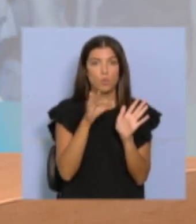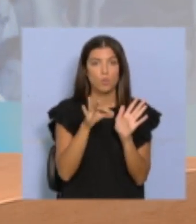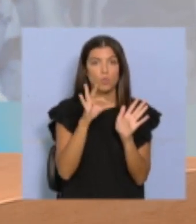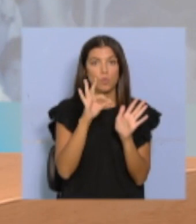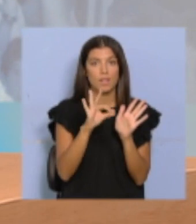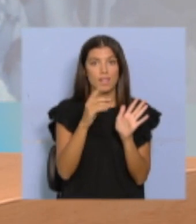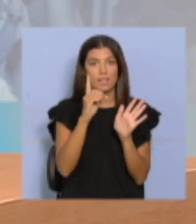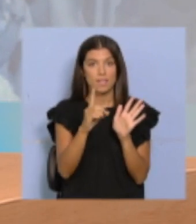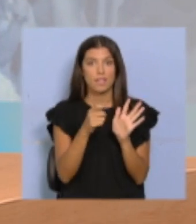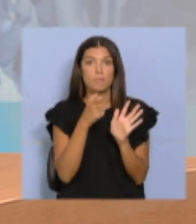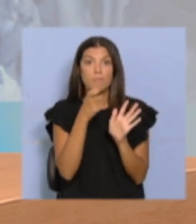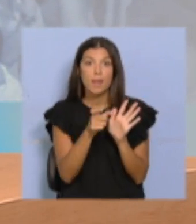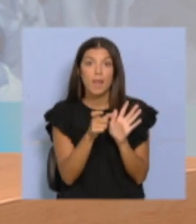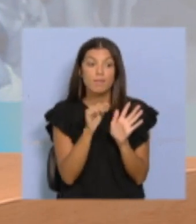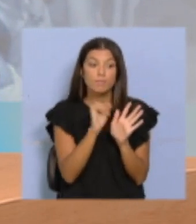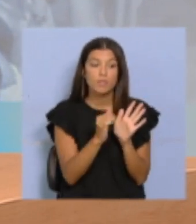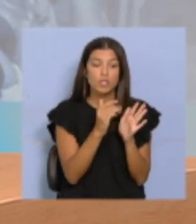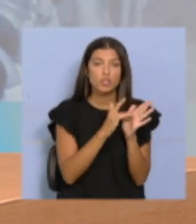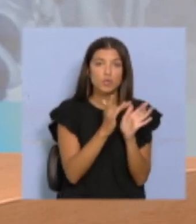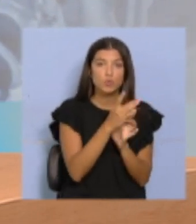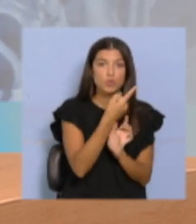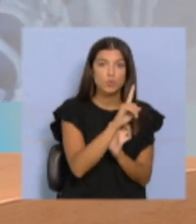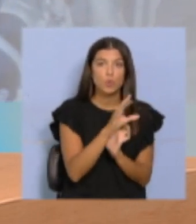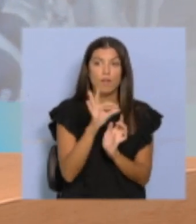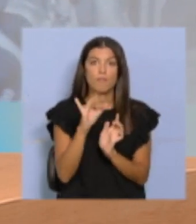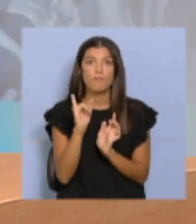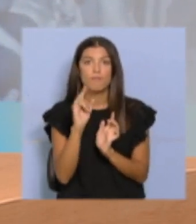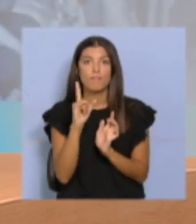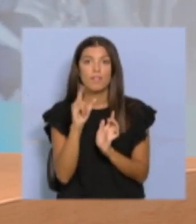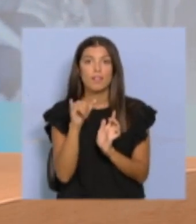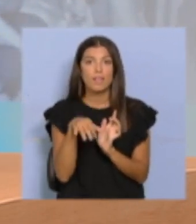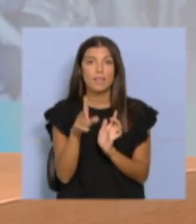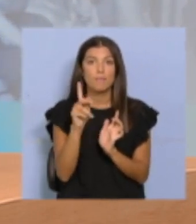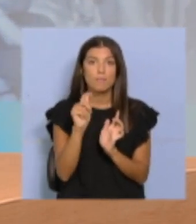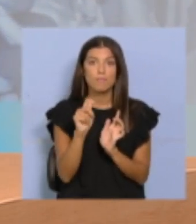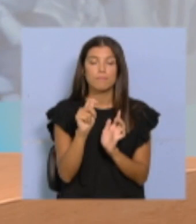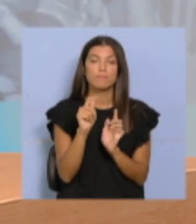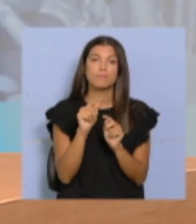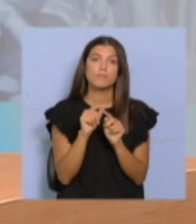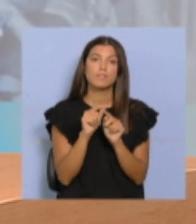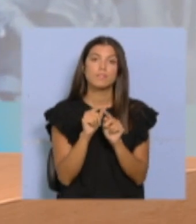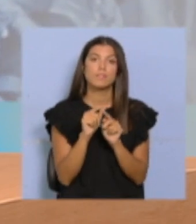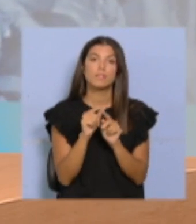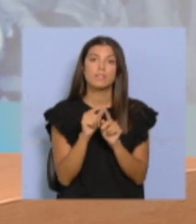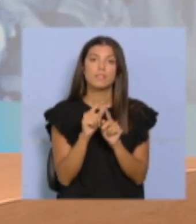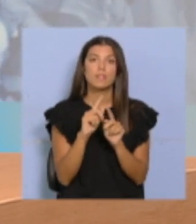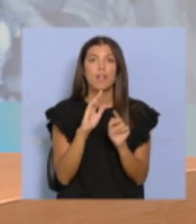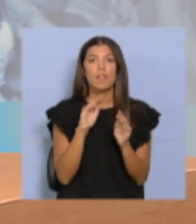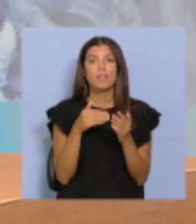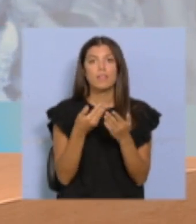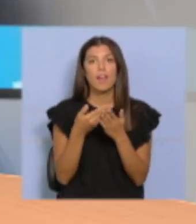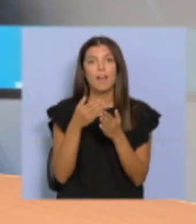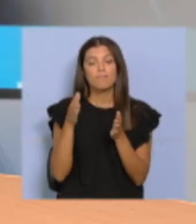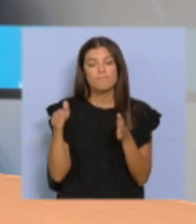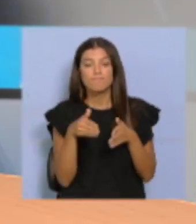Jesus, são Sim. de Filipe, que acaba de ser desencaminhado, digamos, ou encaminhado por Jesus para